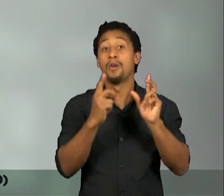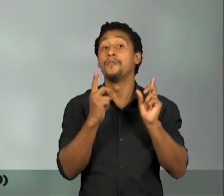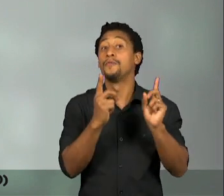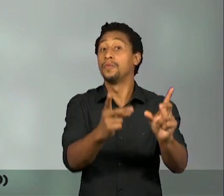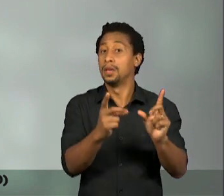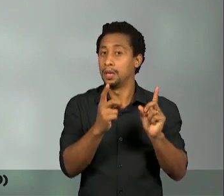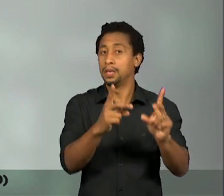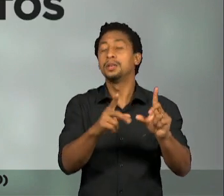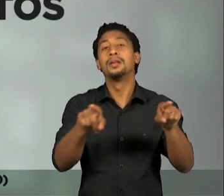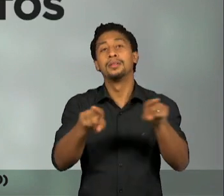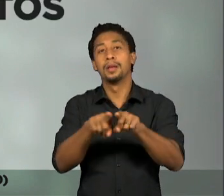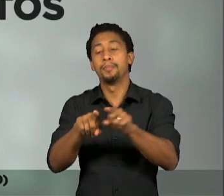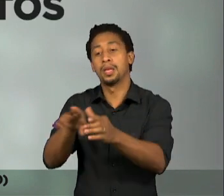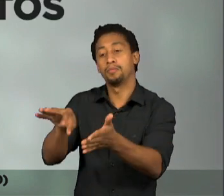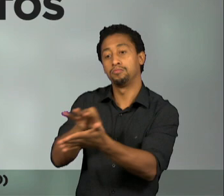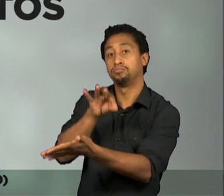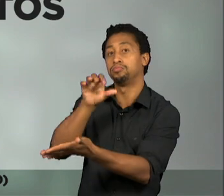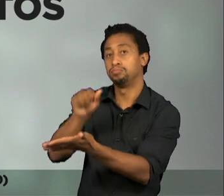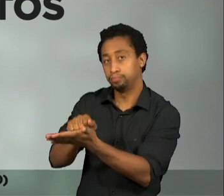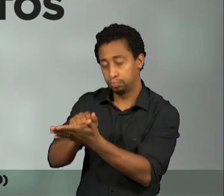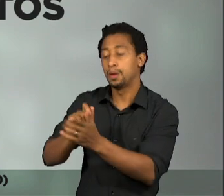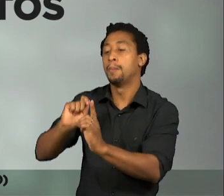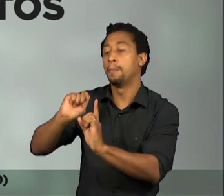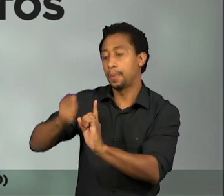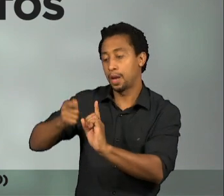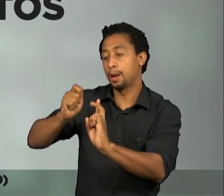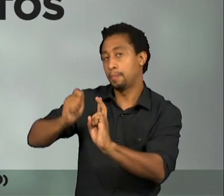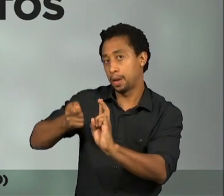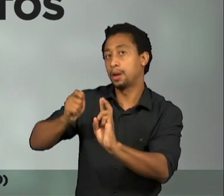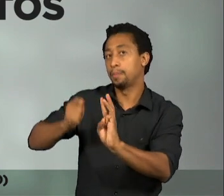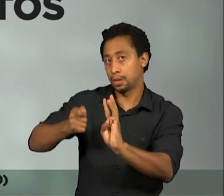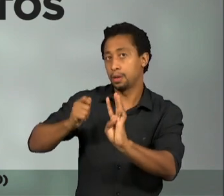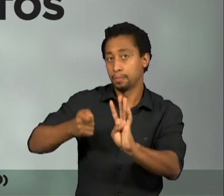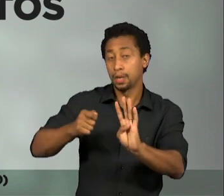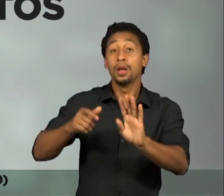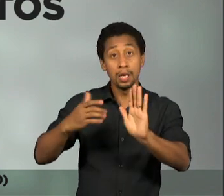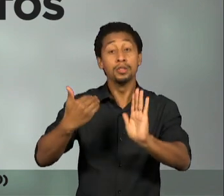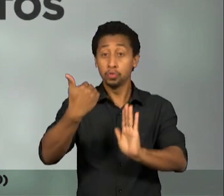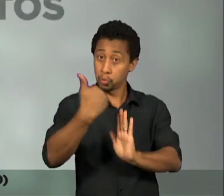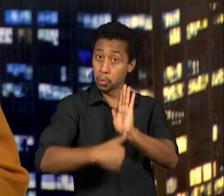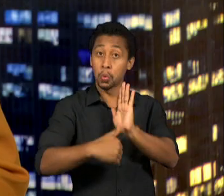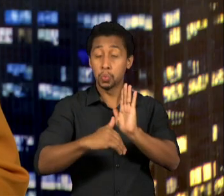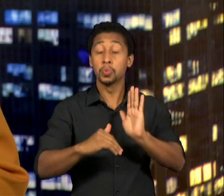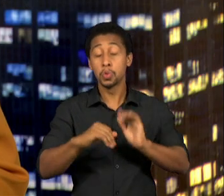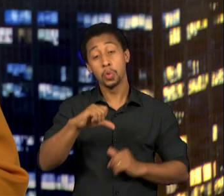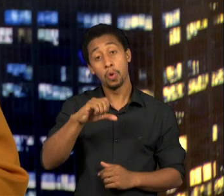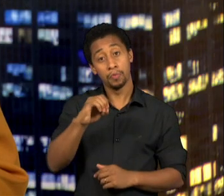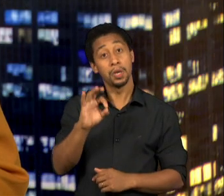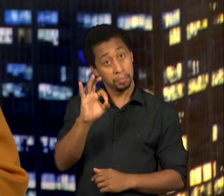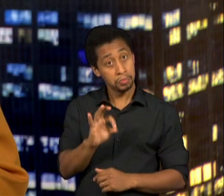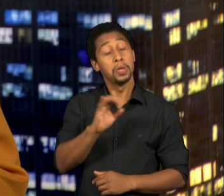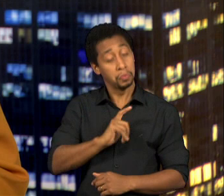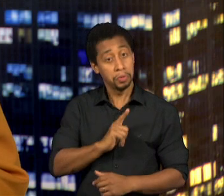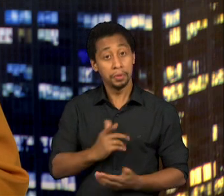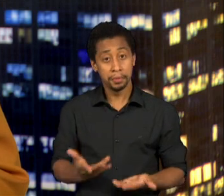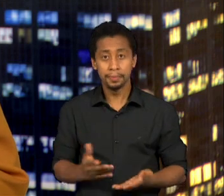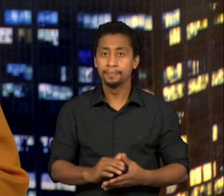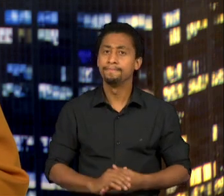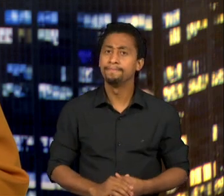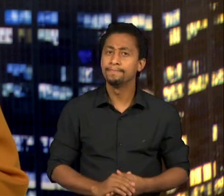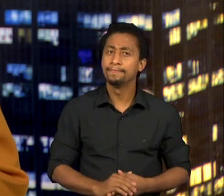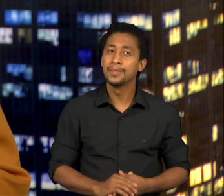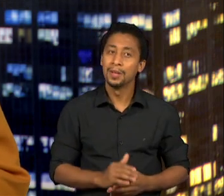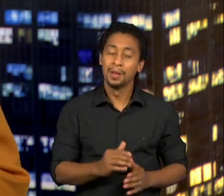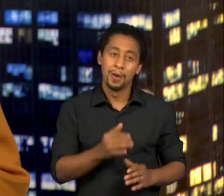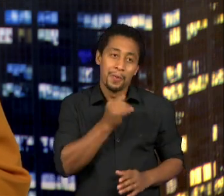e assinaturas, e incluem promoções para assinantes com até 90% de desconto. Mostra essa queda dos veículos impressos,